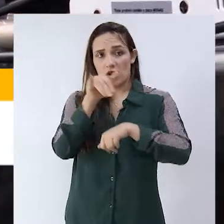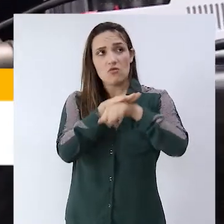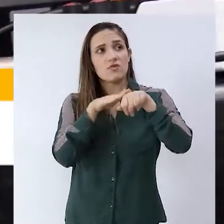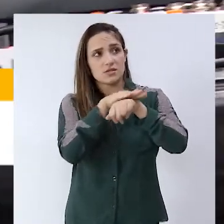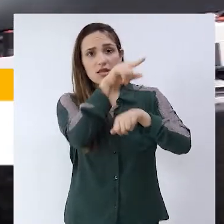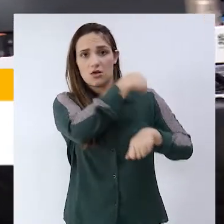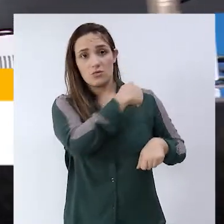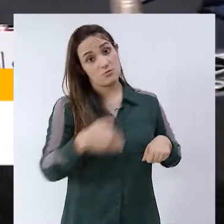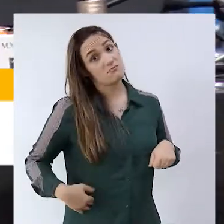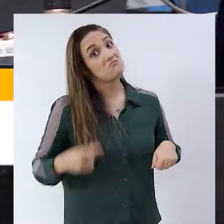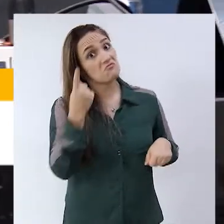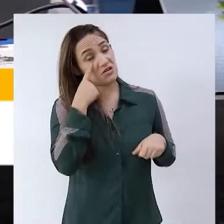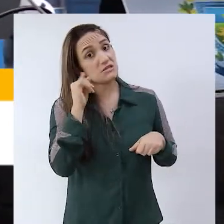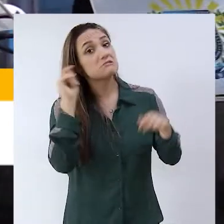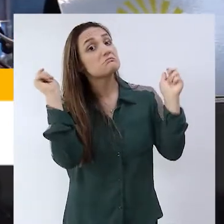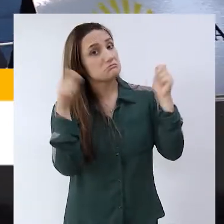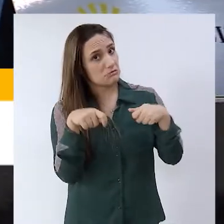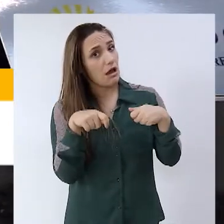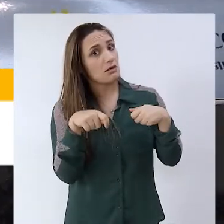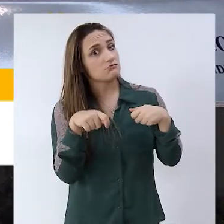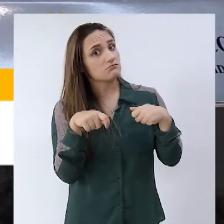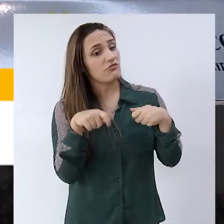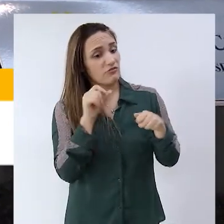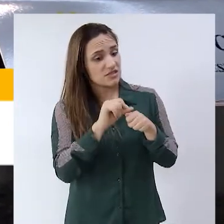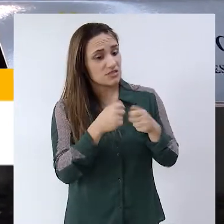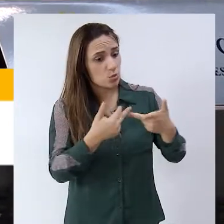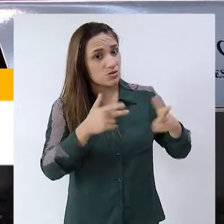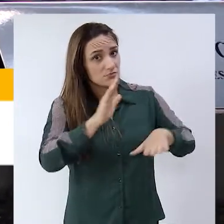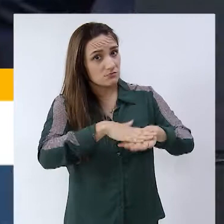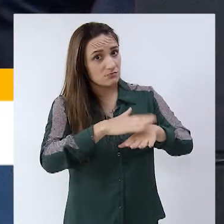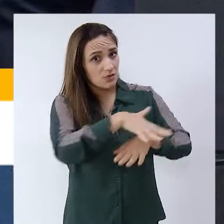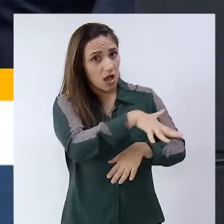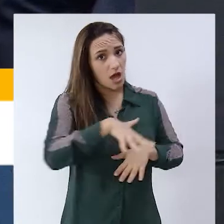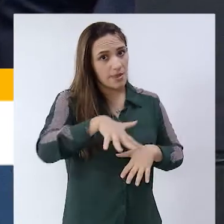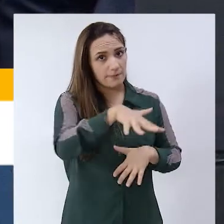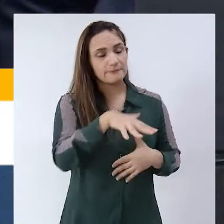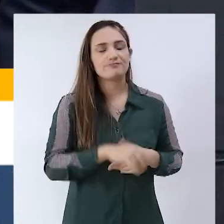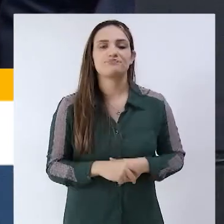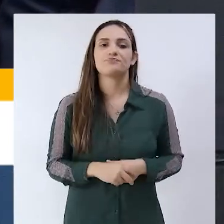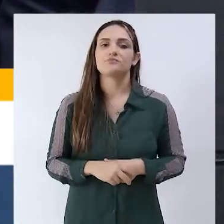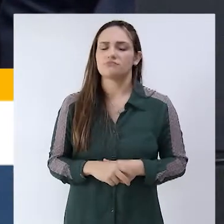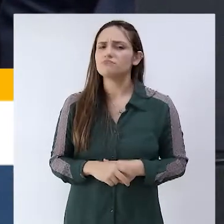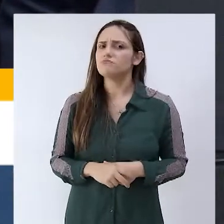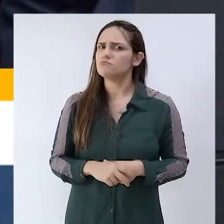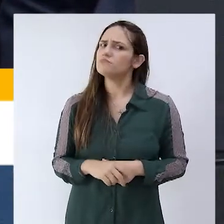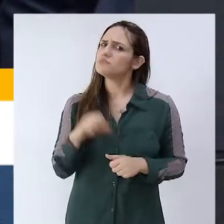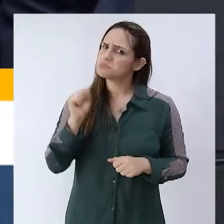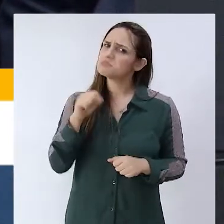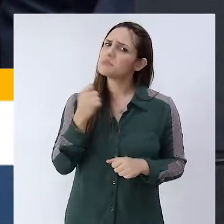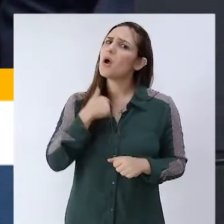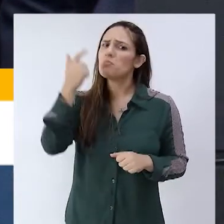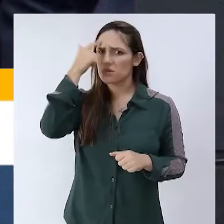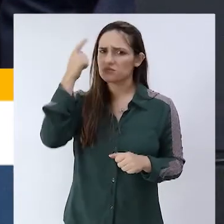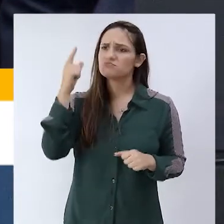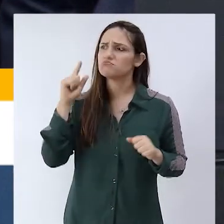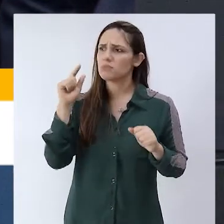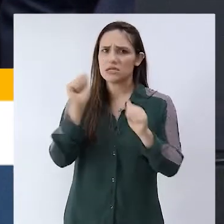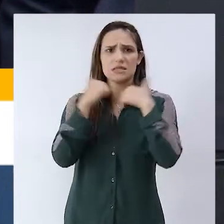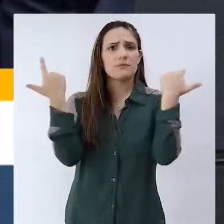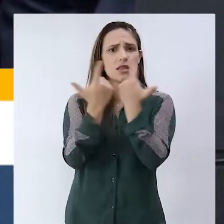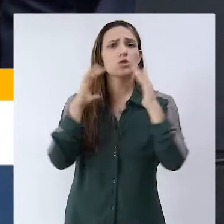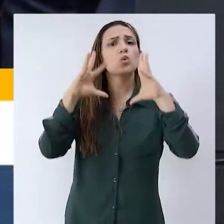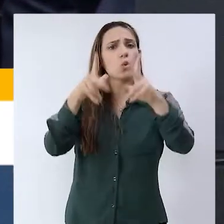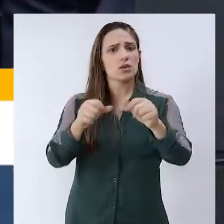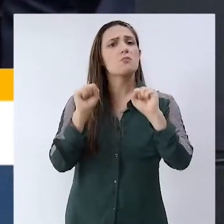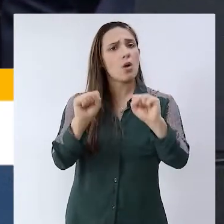que vai conversar com o governo sobre possíveis ações nesse sentido. É importante, deputada Marilda, que a gente fizesse pela